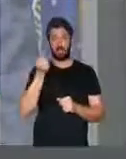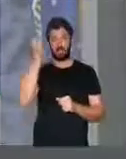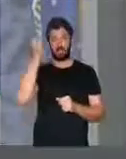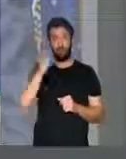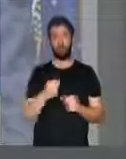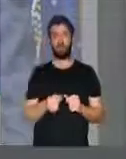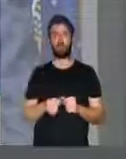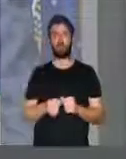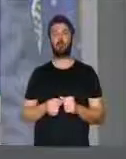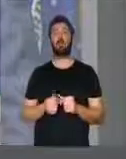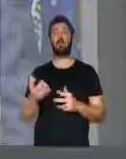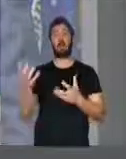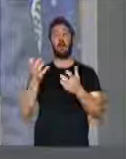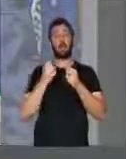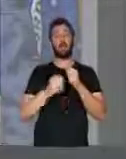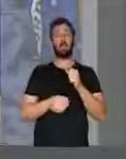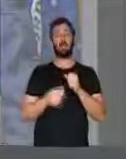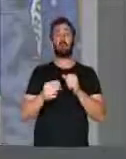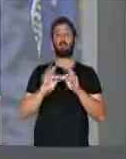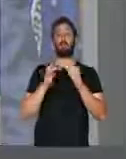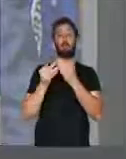ele e recebe membros da família.